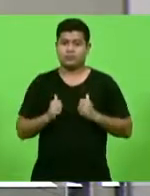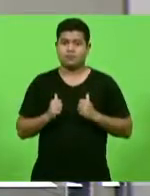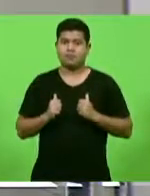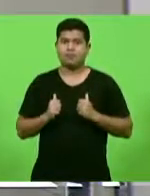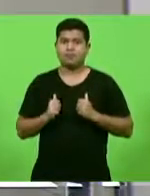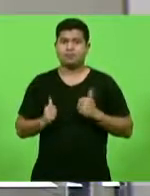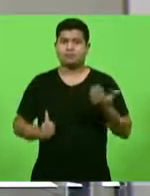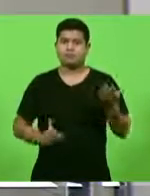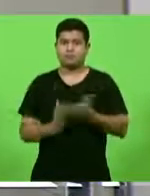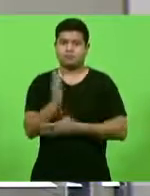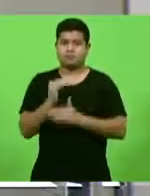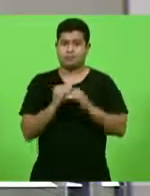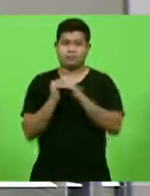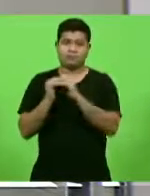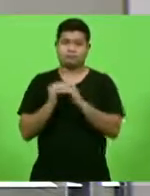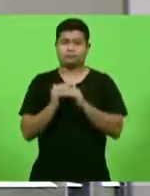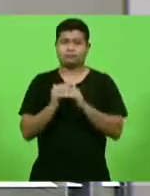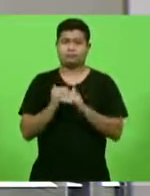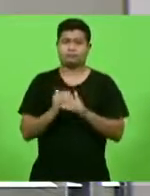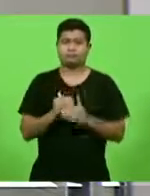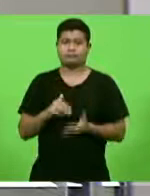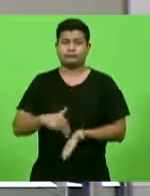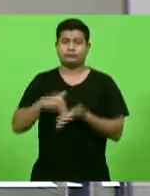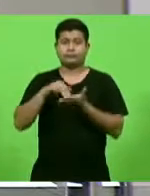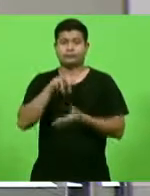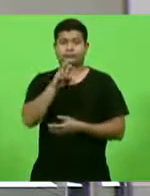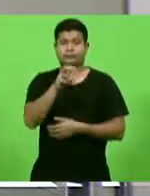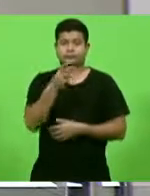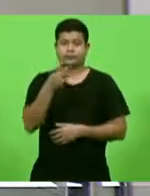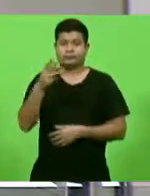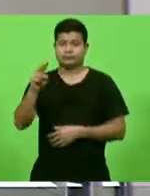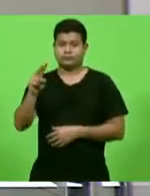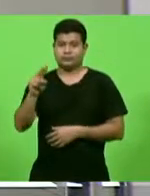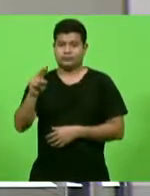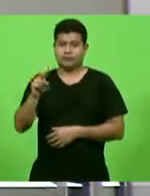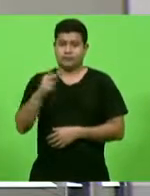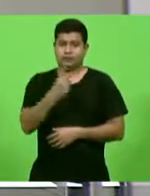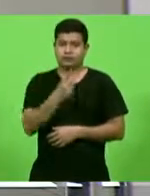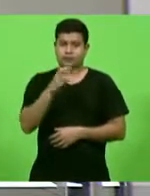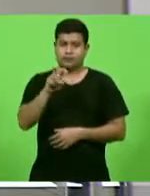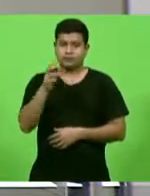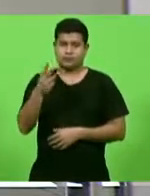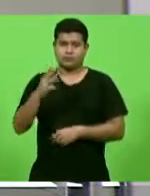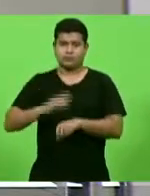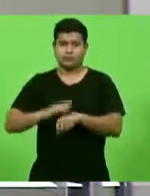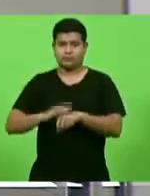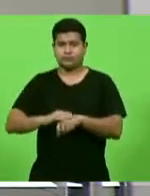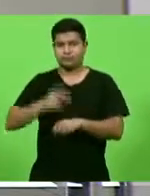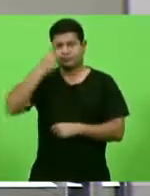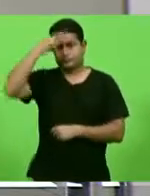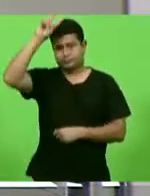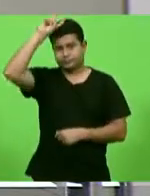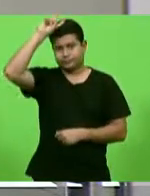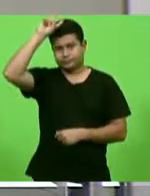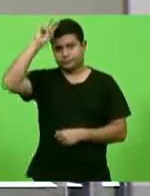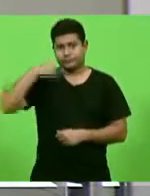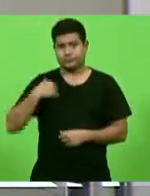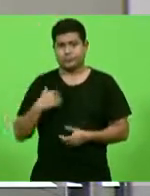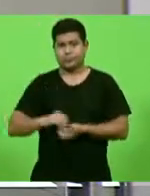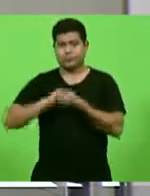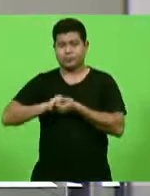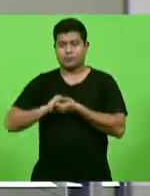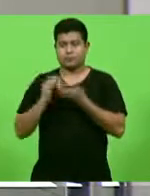encontra. Aprovado por unanimidade. Moção 253, autor deputado Dr. Vicente Caro Preso, cumprimentando o presidente da Associação Bombeiros Voluntários